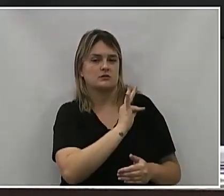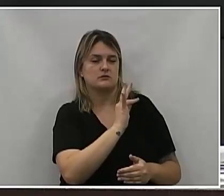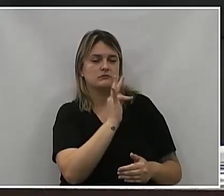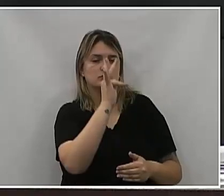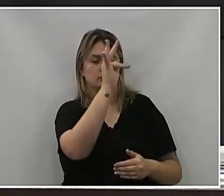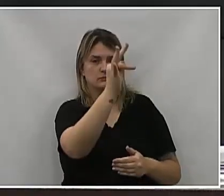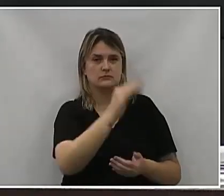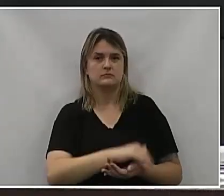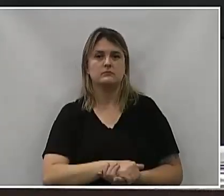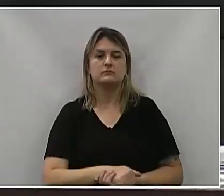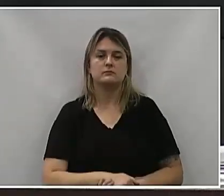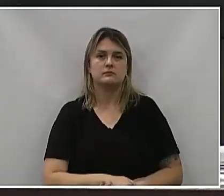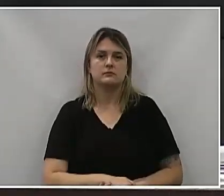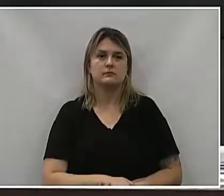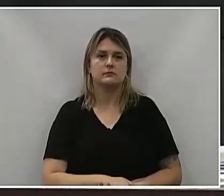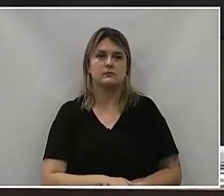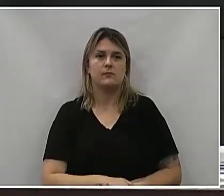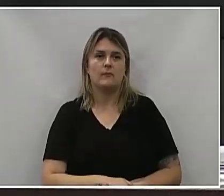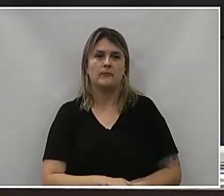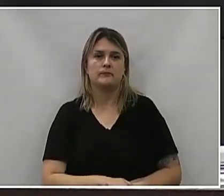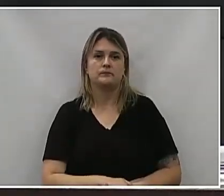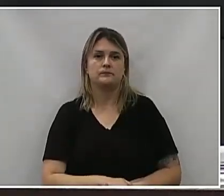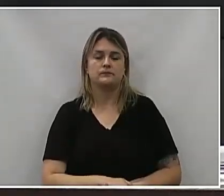respeito da iluminação pública.